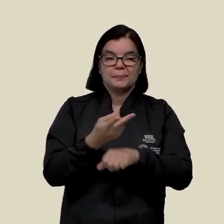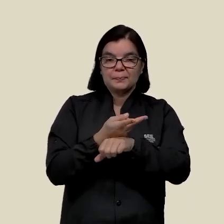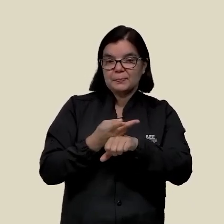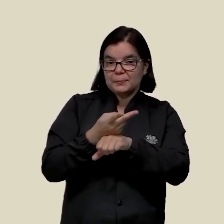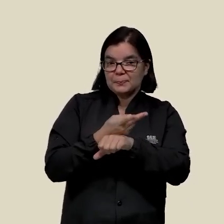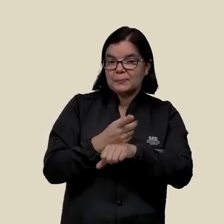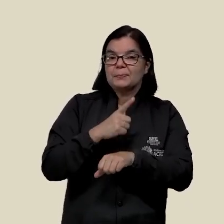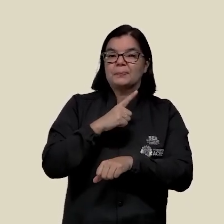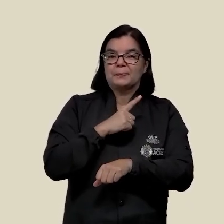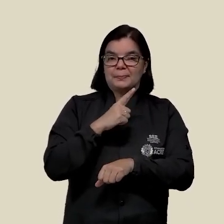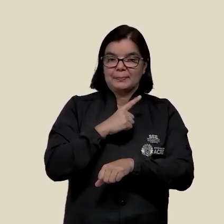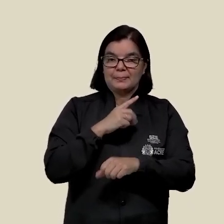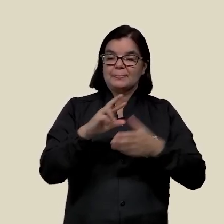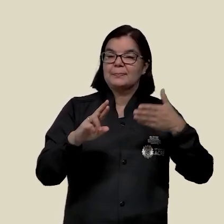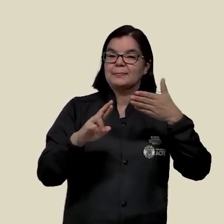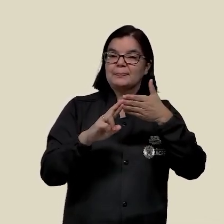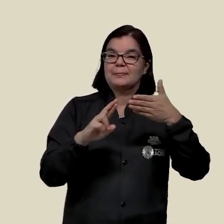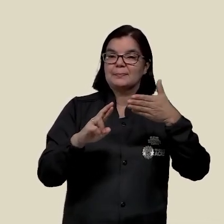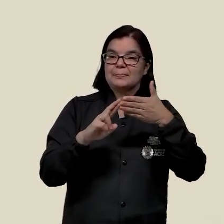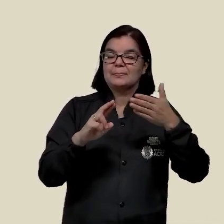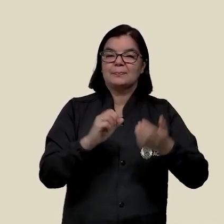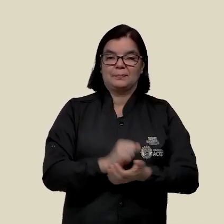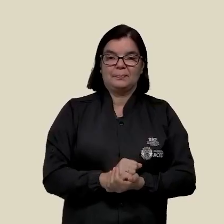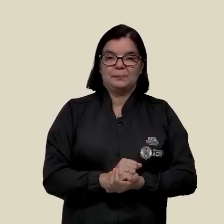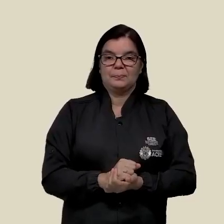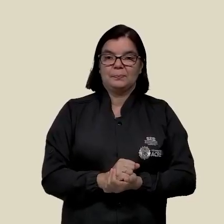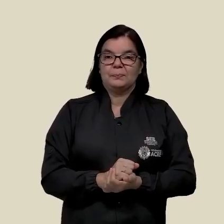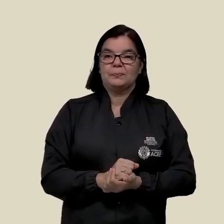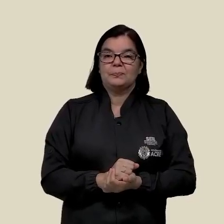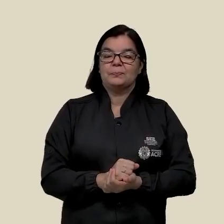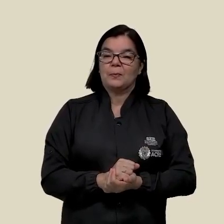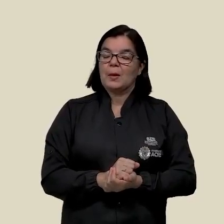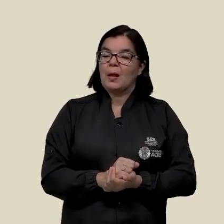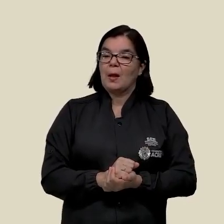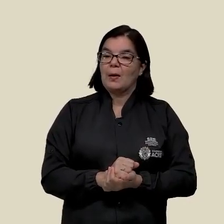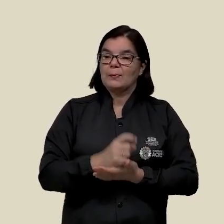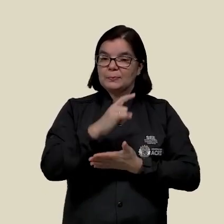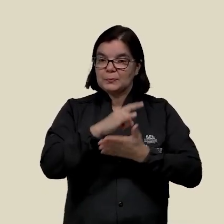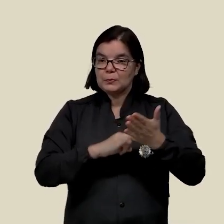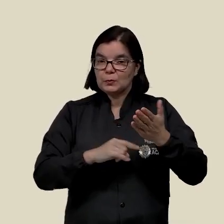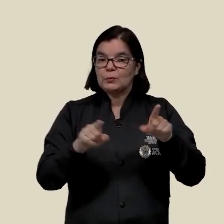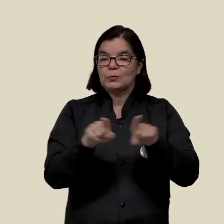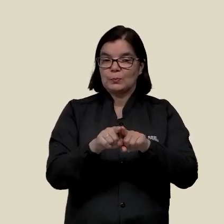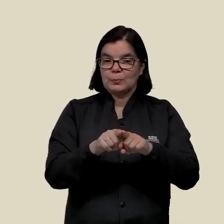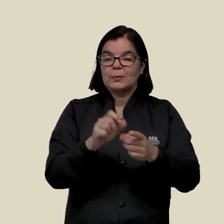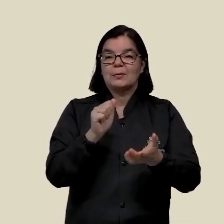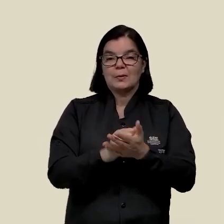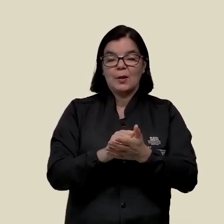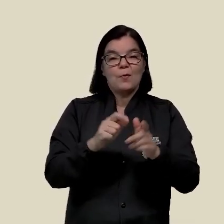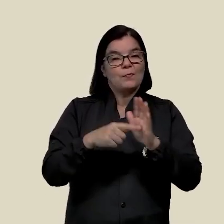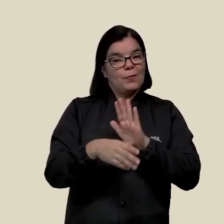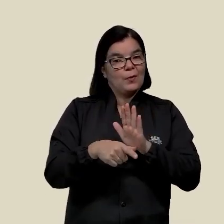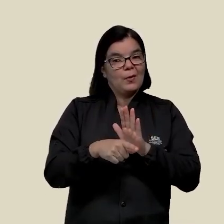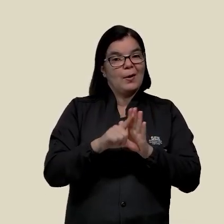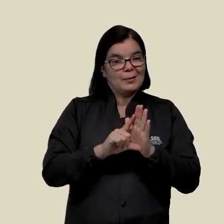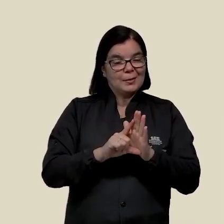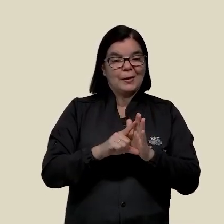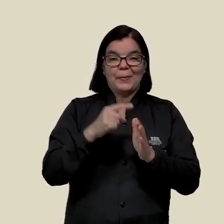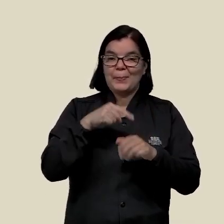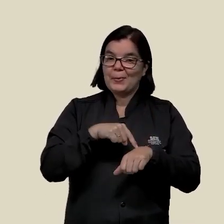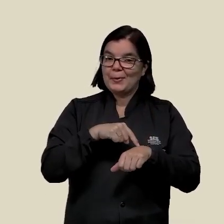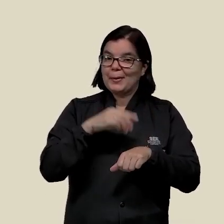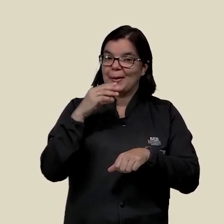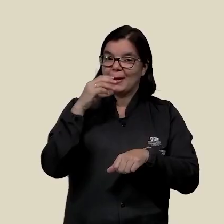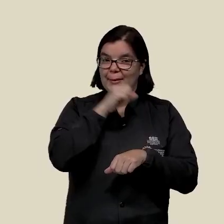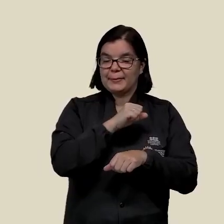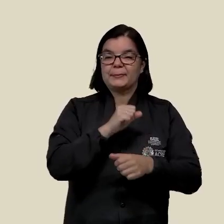cruzadinha que está se referindo a uma obra original? Eu vou adiantar porque o nosso tempo passa rápido aqui,